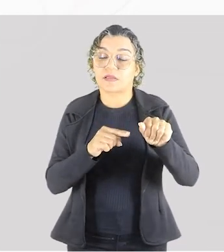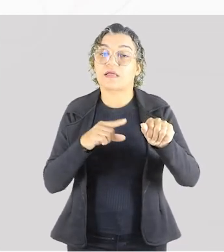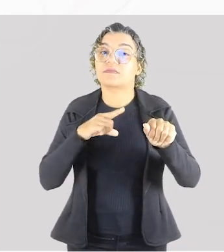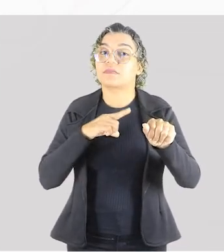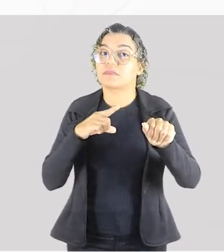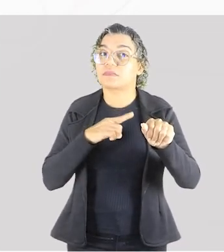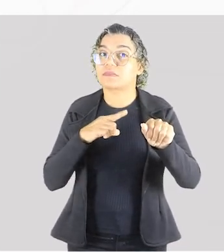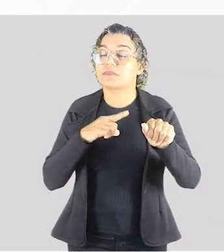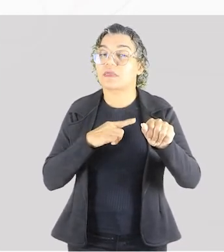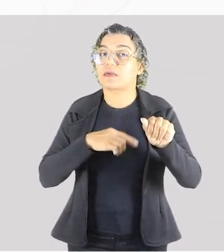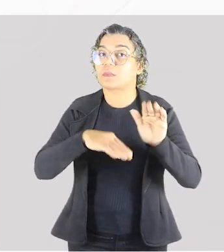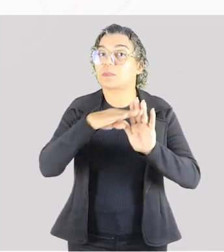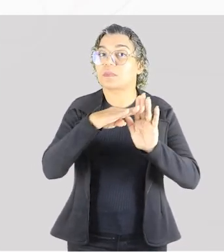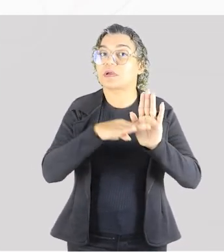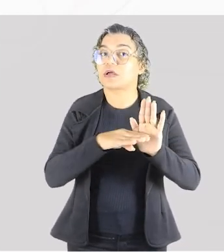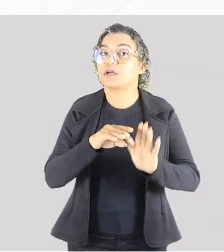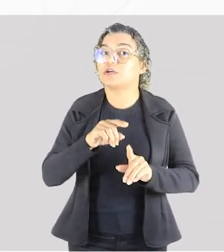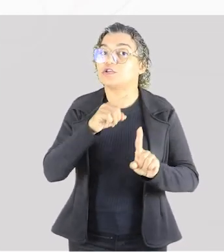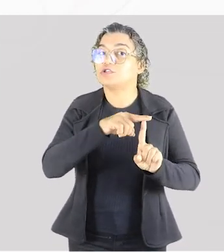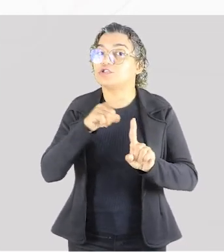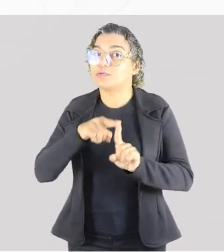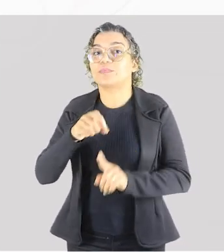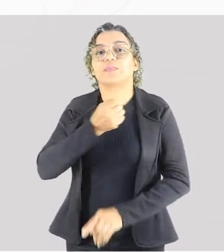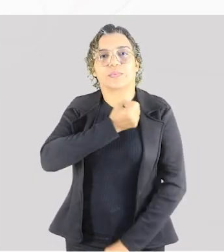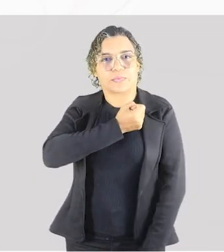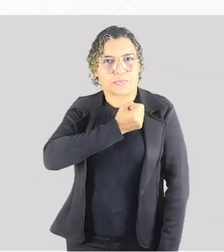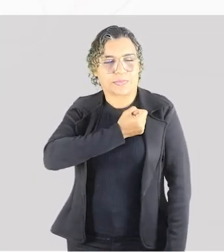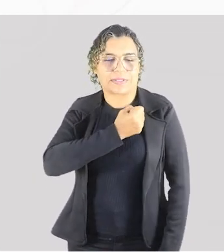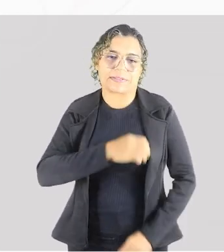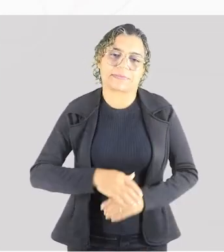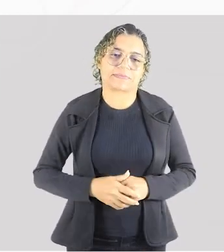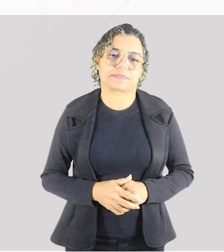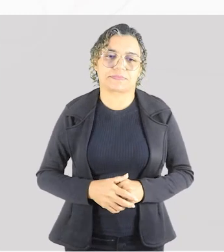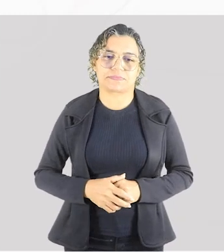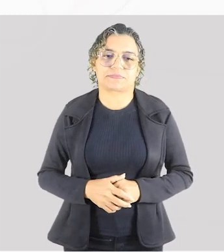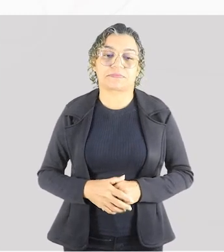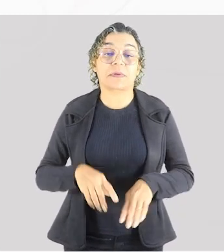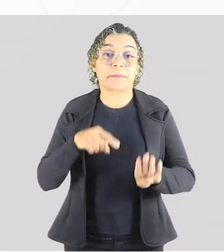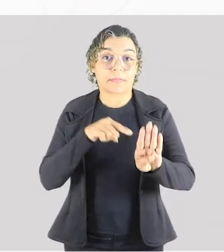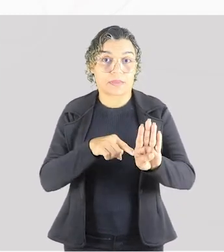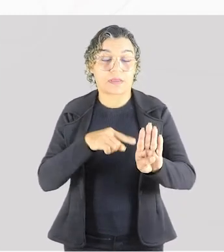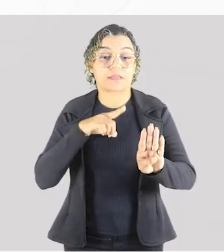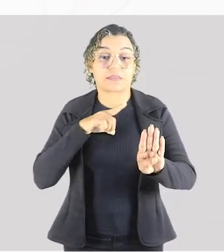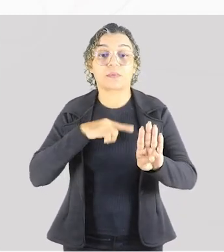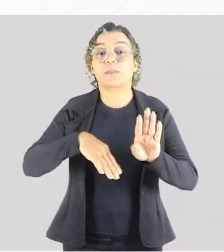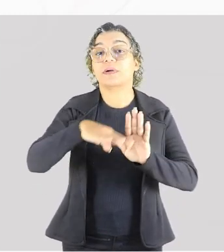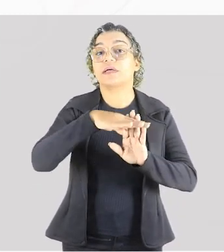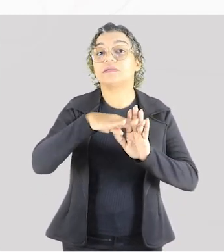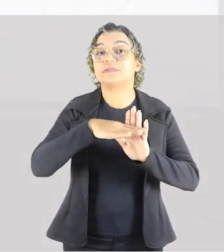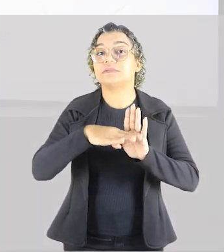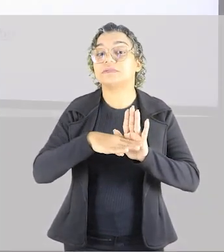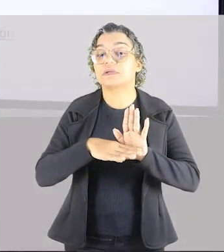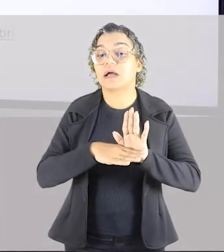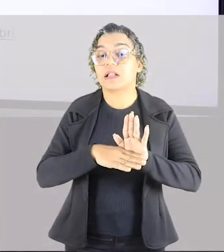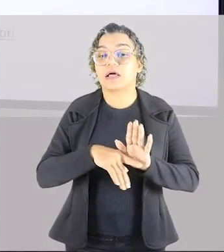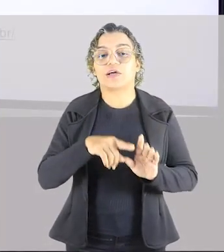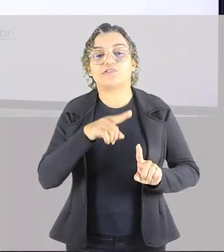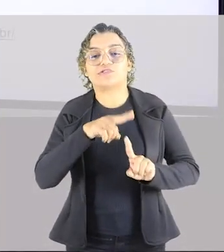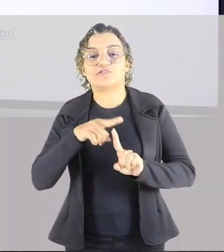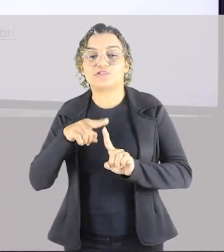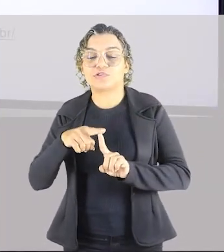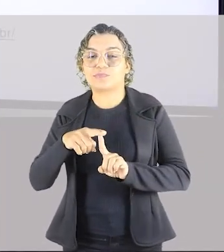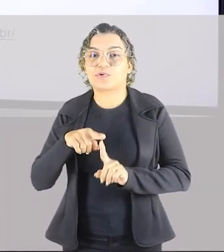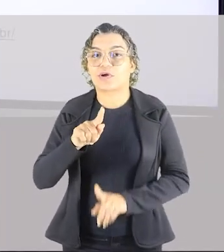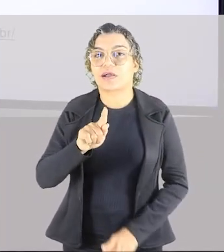eu tenho uma escala tipo numérica, né? Escala B, eu tenho uma escala tipo